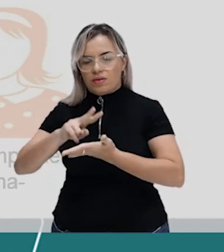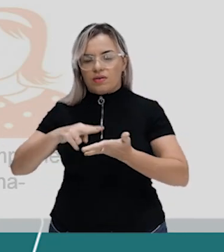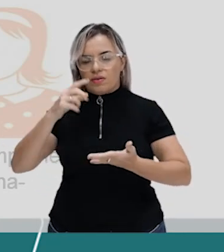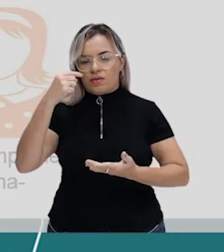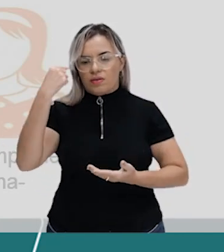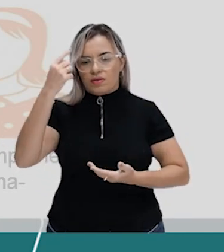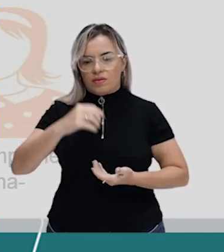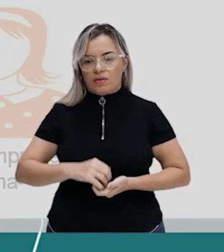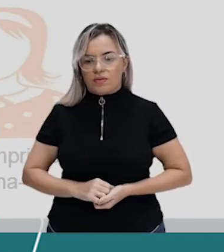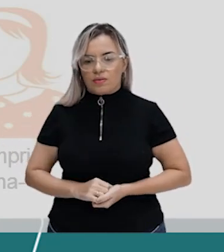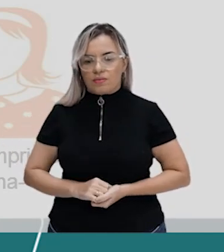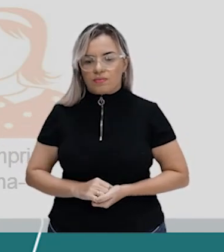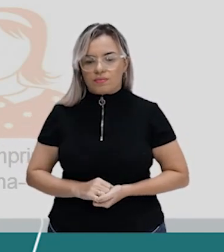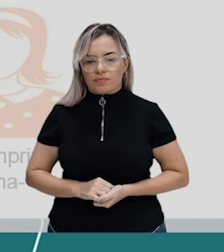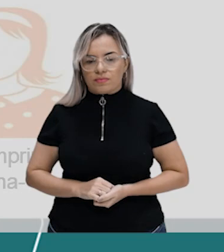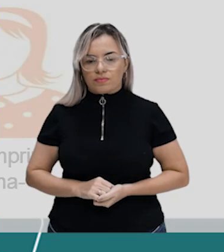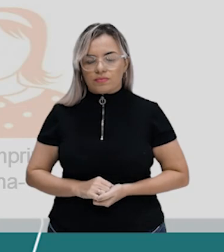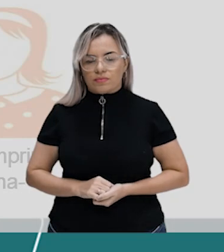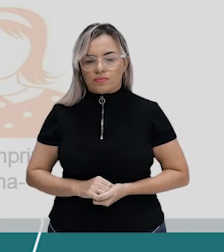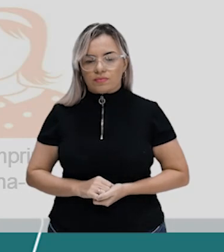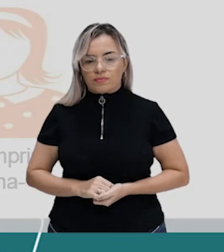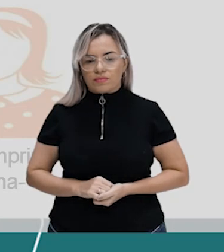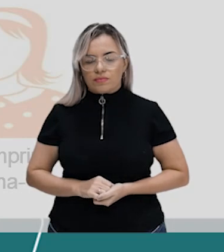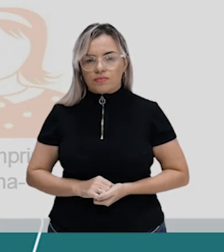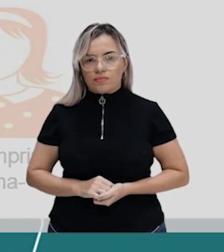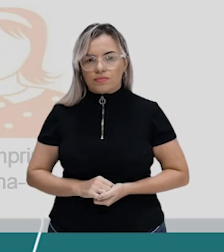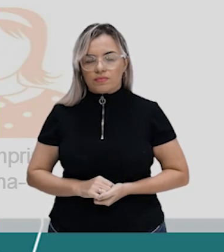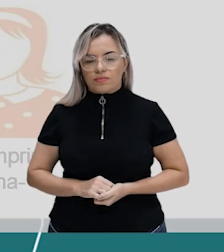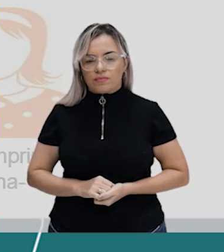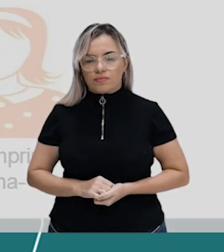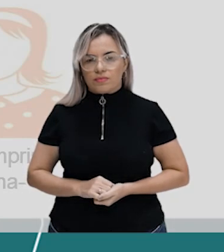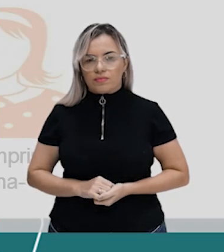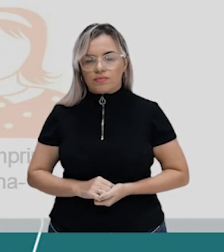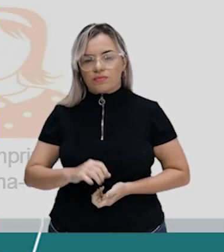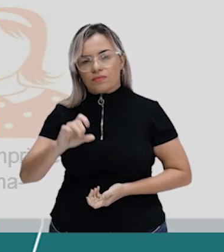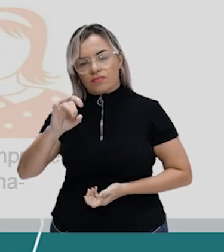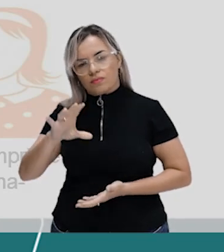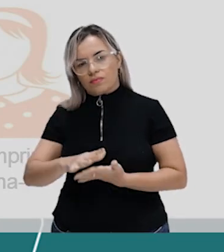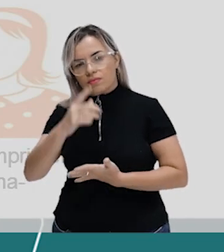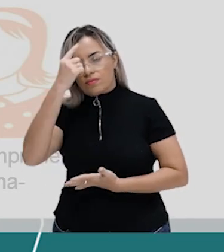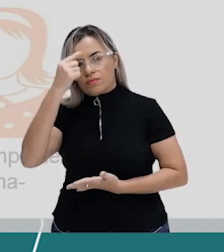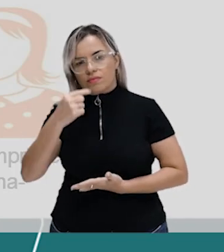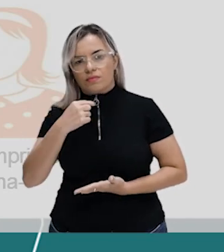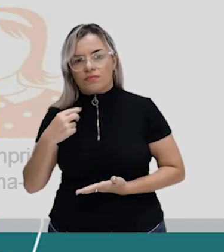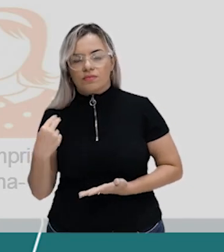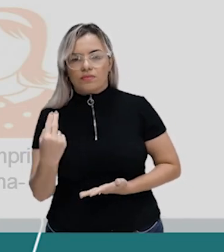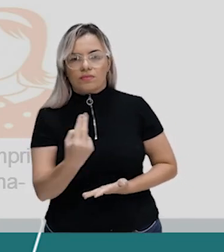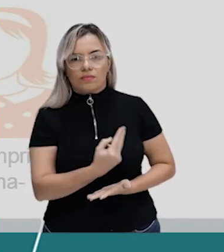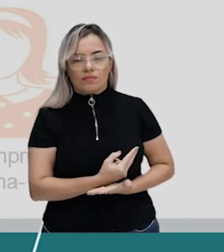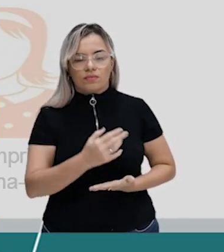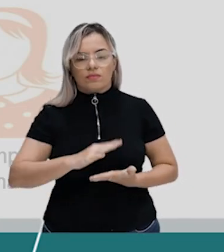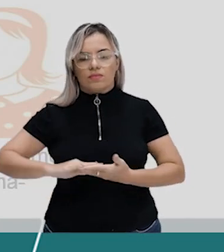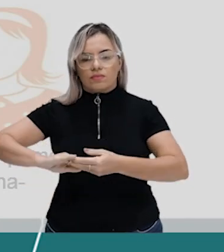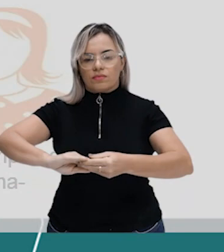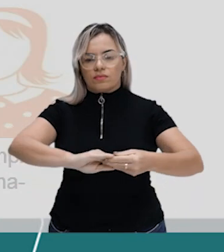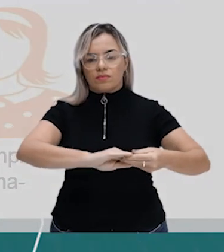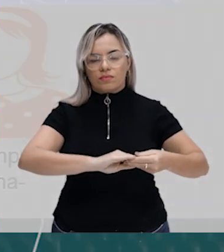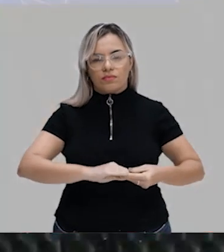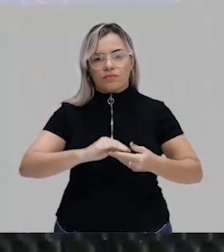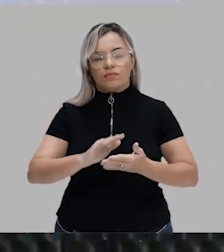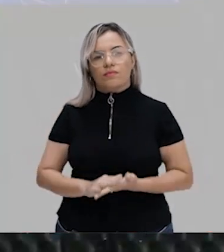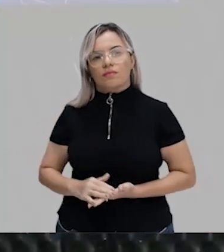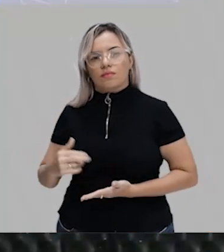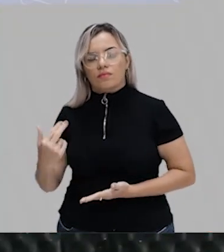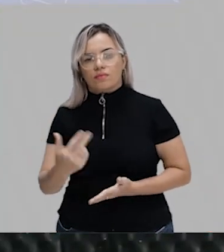Nos vemos prontos, tá? Então, aqui é só uma imagem onde eu tenho algumas saudações e que nós